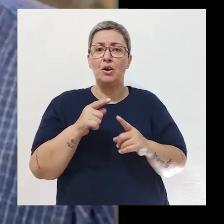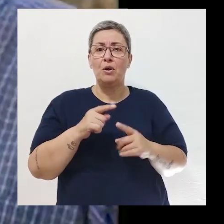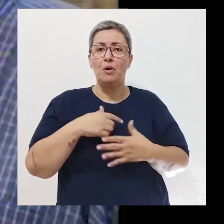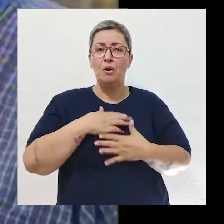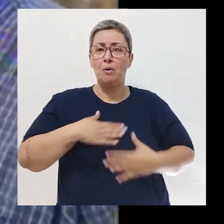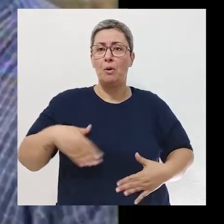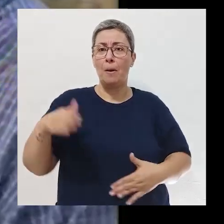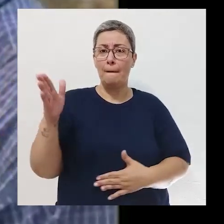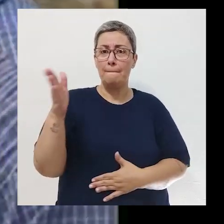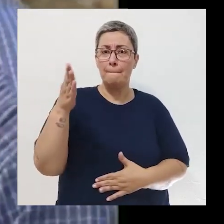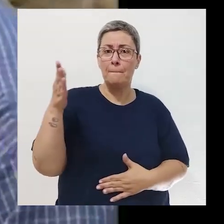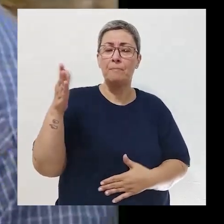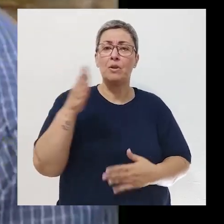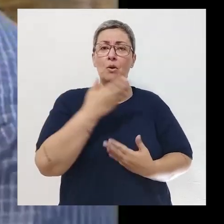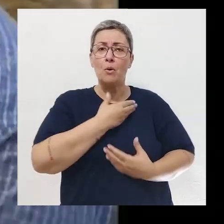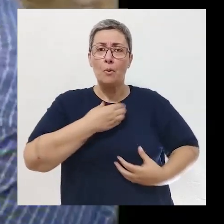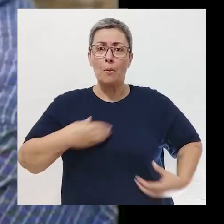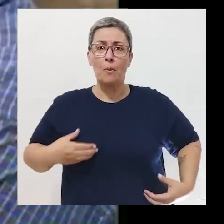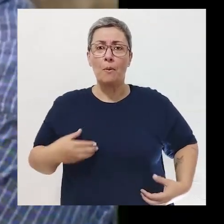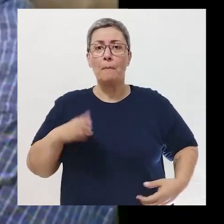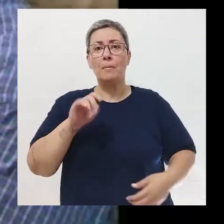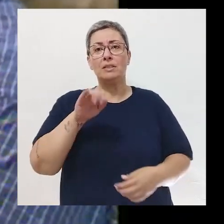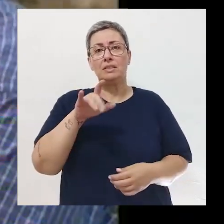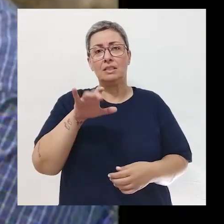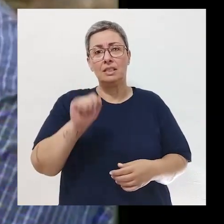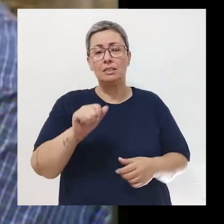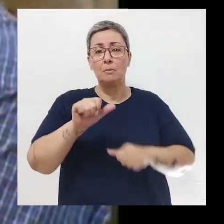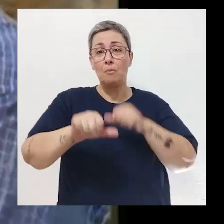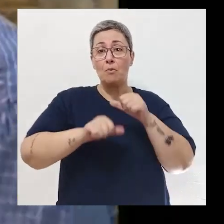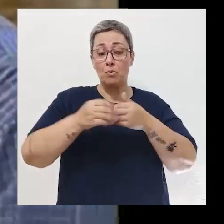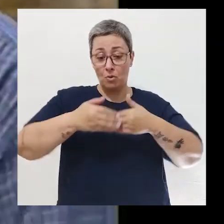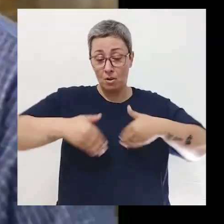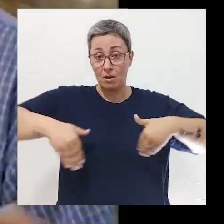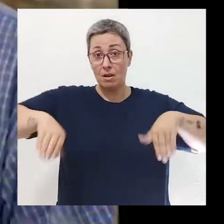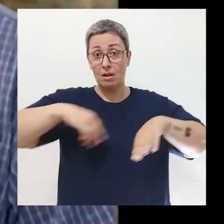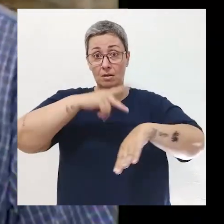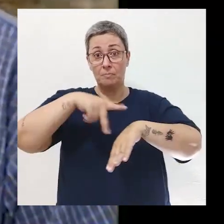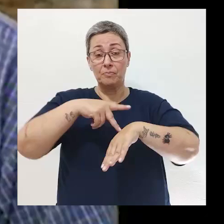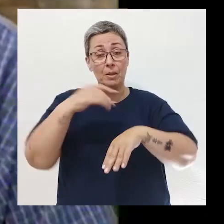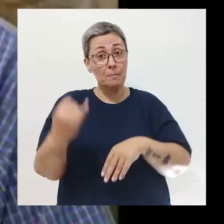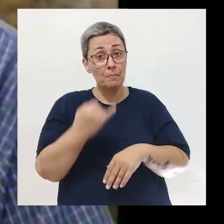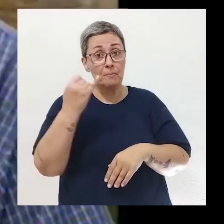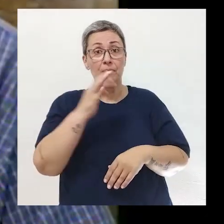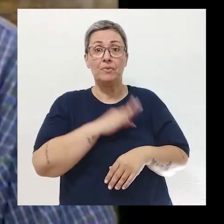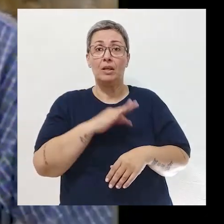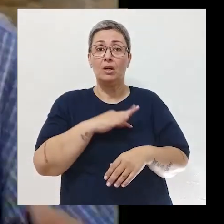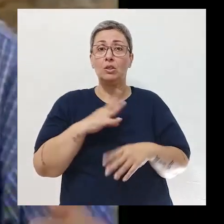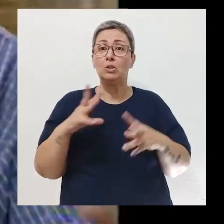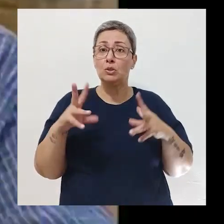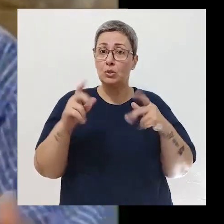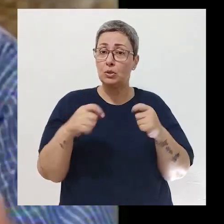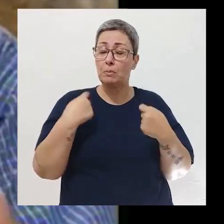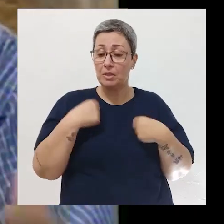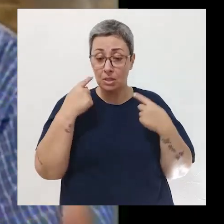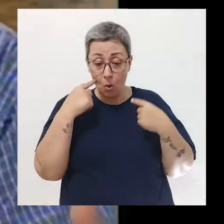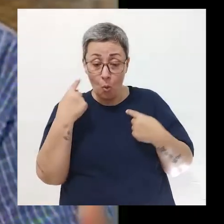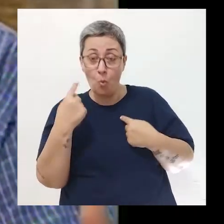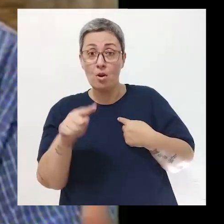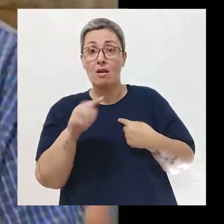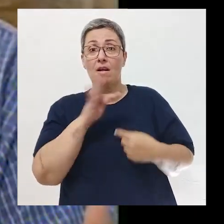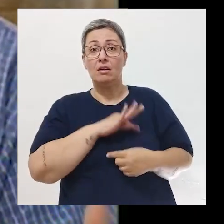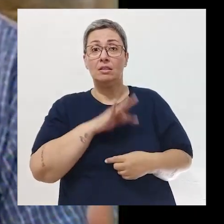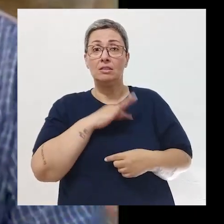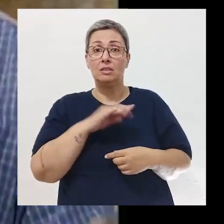bandeirantes, ele elevou, mudou as fronteiras do país. Então essa é a importância do rio Tietê. Nós todos temos que olhar para o